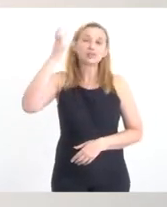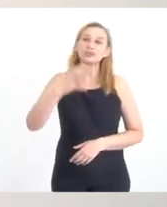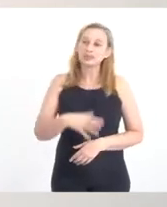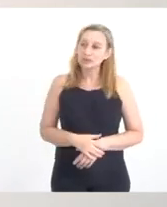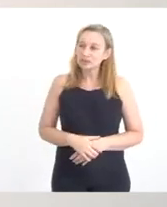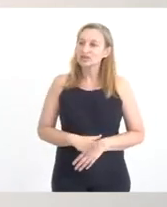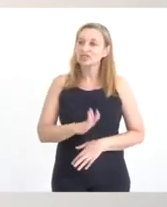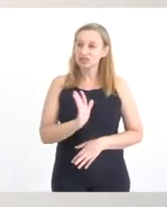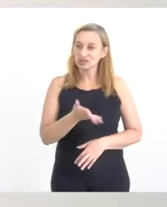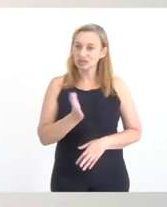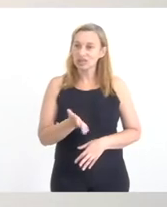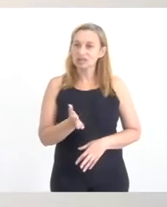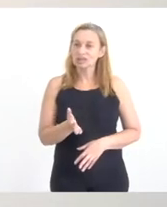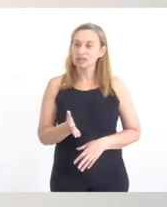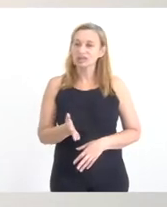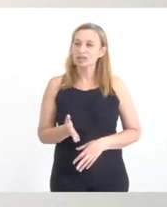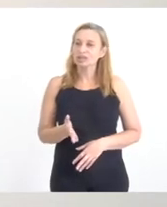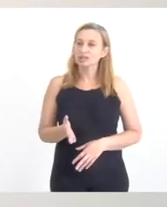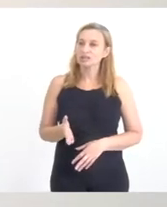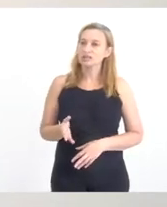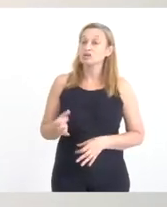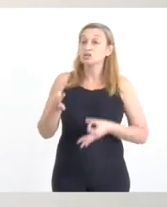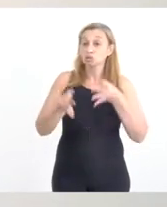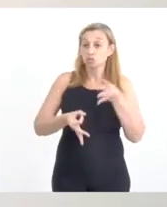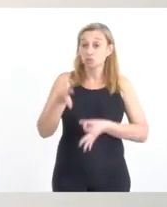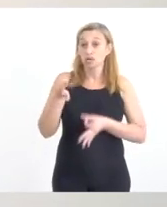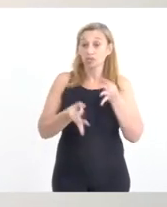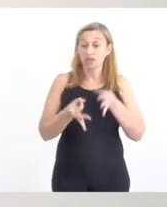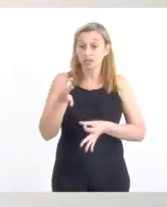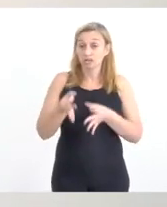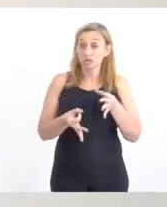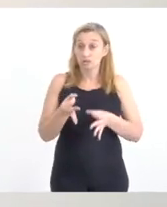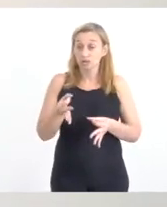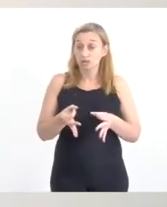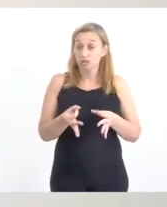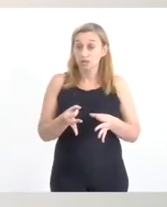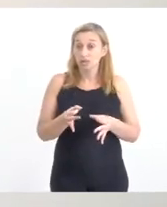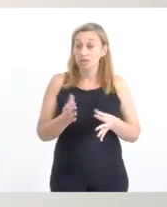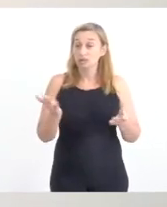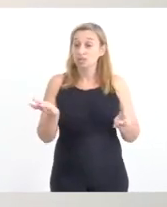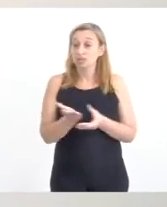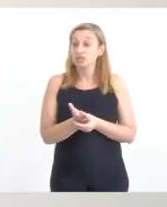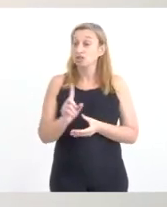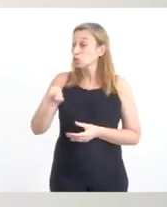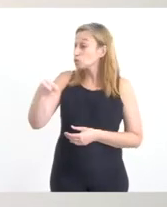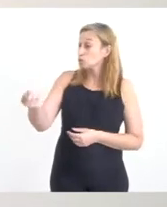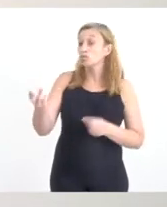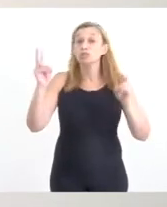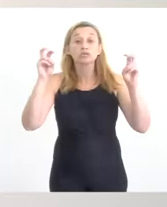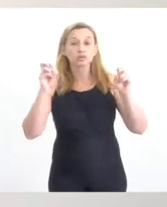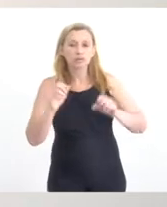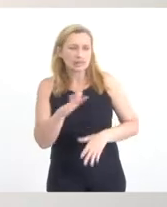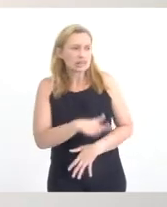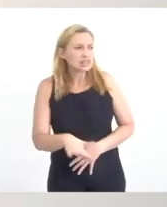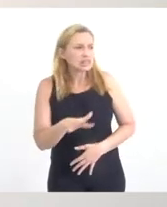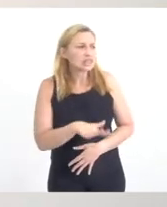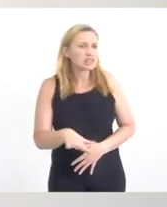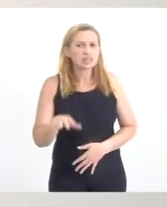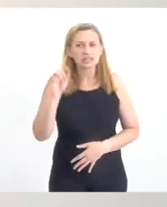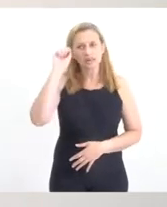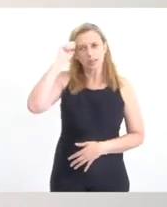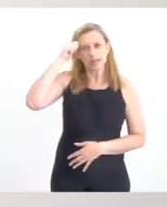e já estão aí sob sob julgamento e os outros casos de crianças